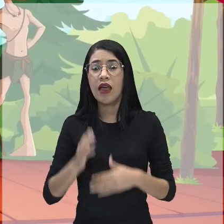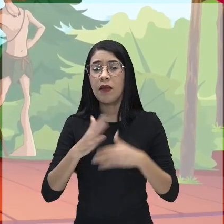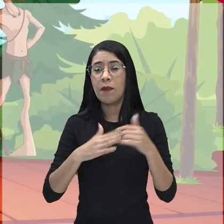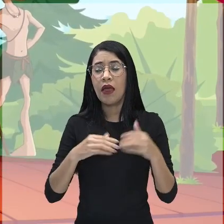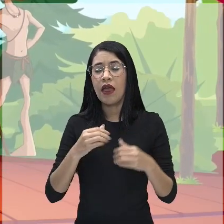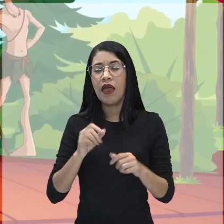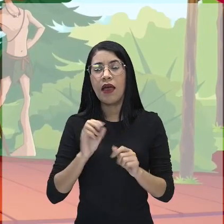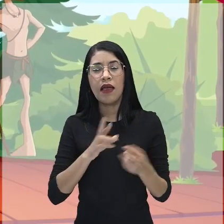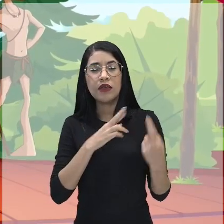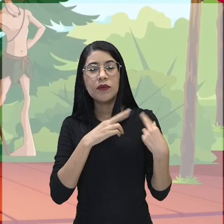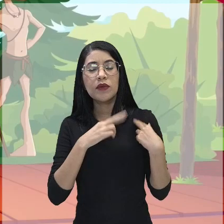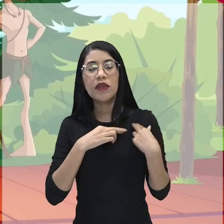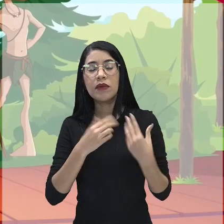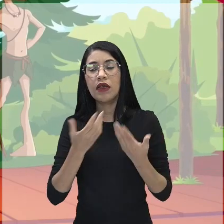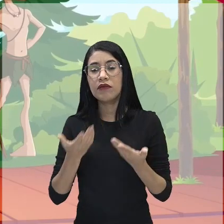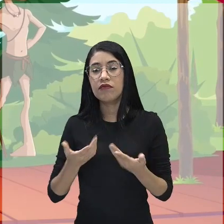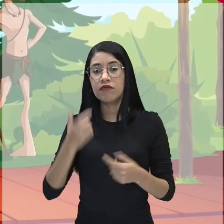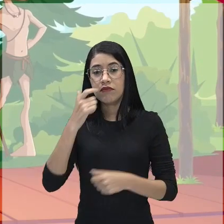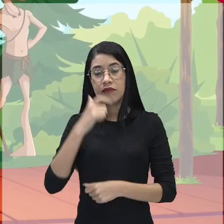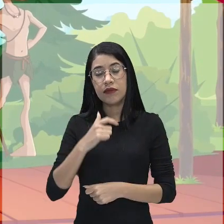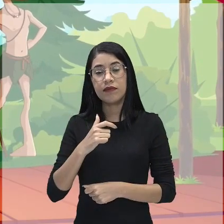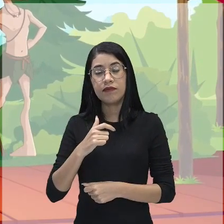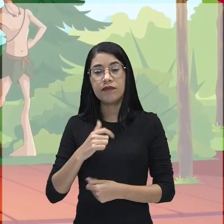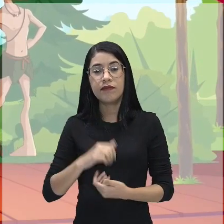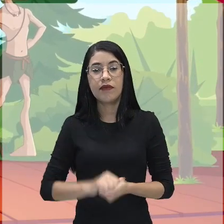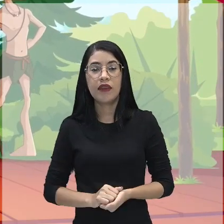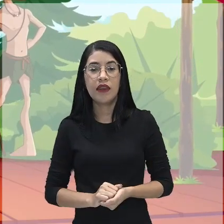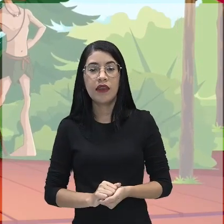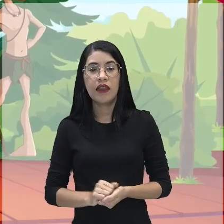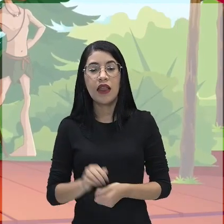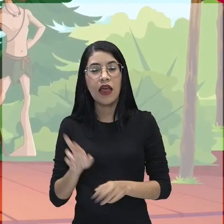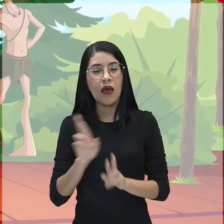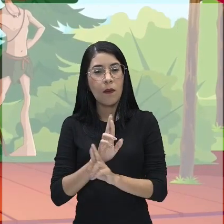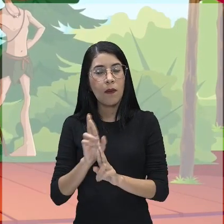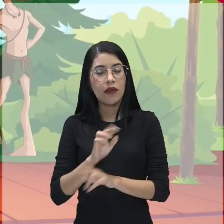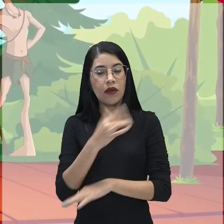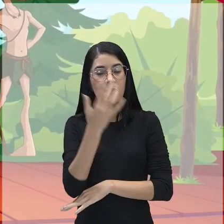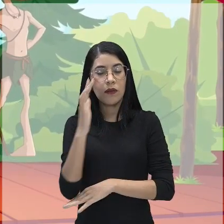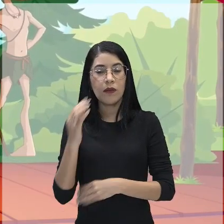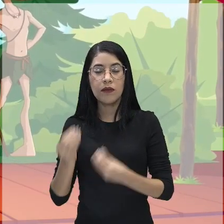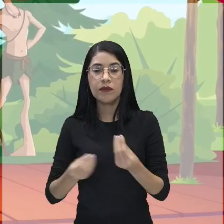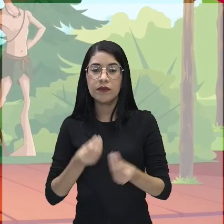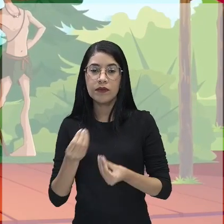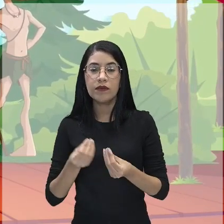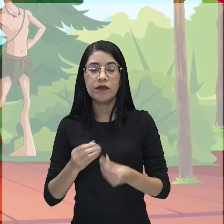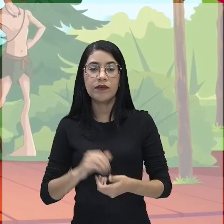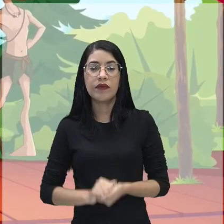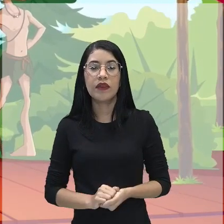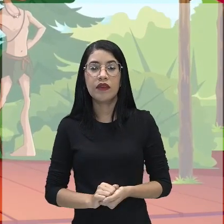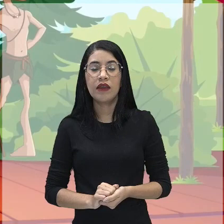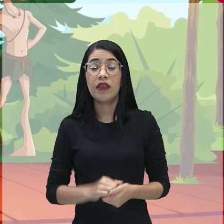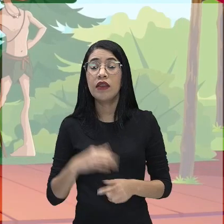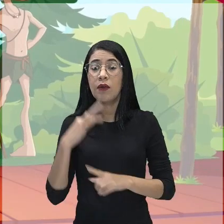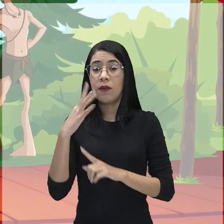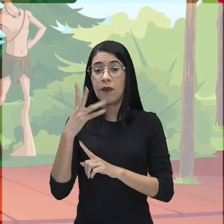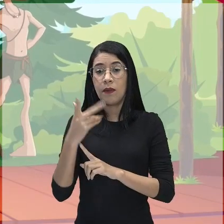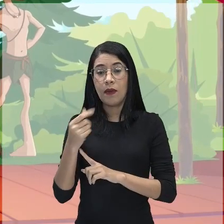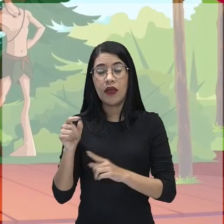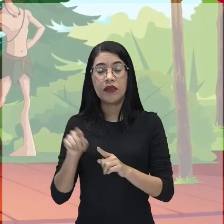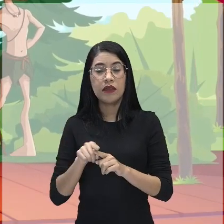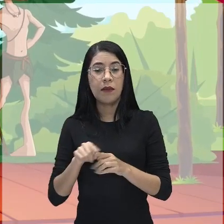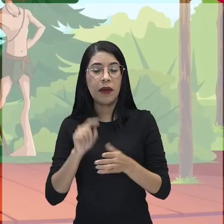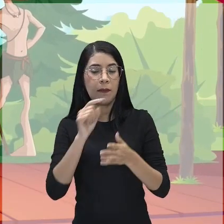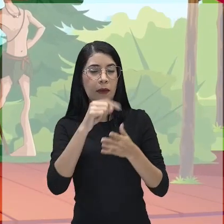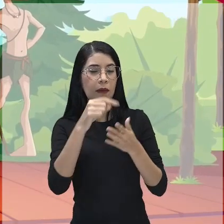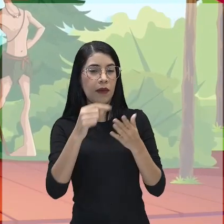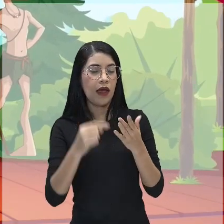Qual é o meu papel nesse momento em relação ao meio ambiente? tá? Então a arte, ela envolve isso, ela envolve o